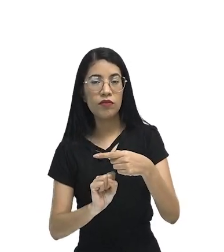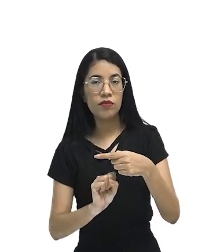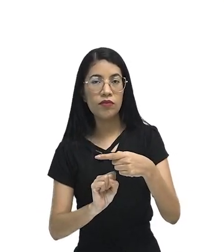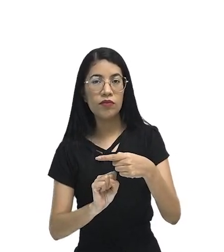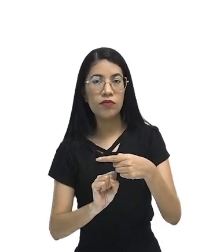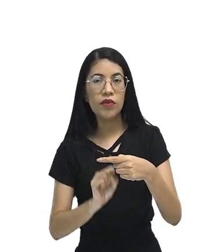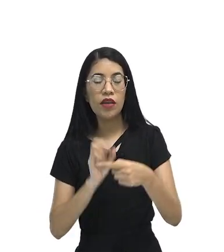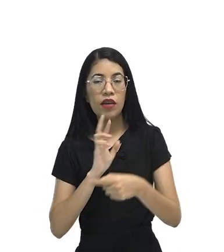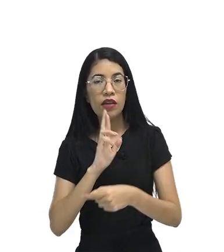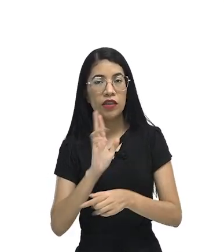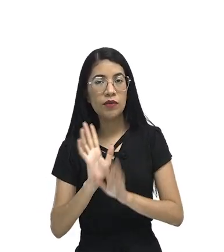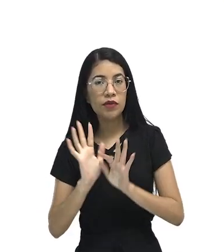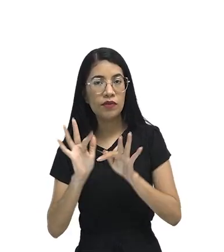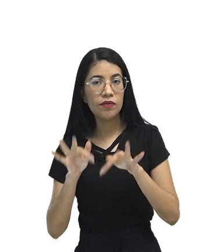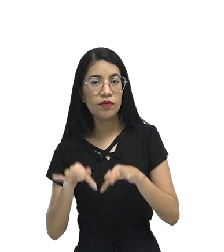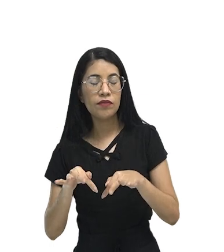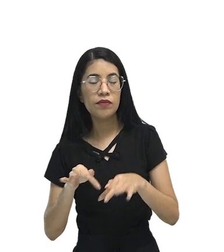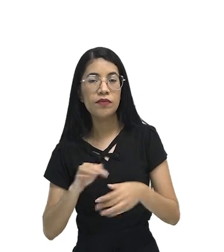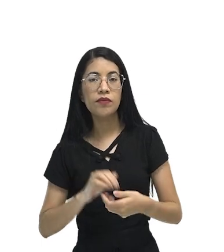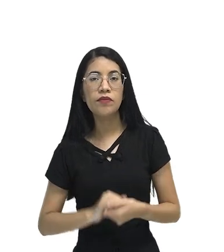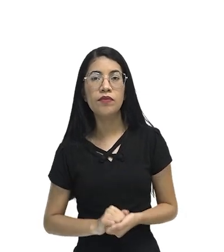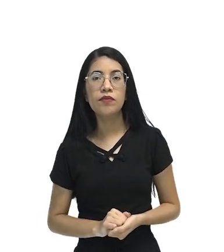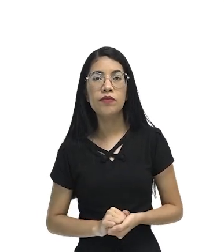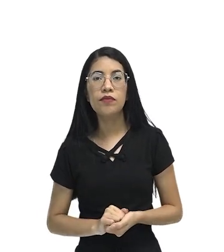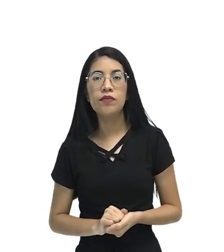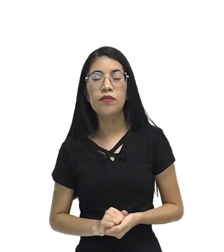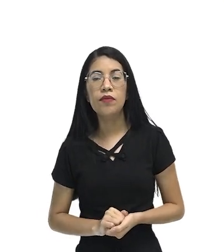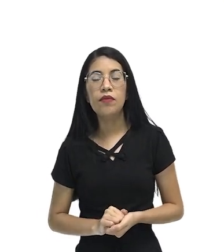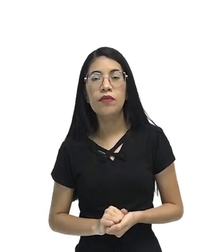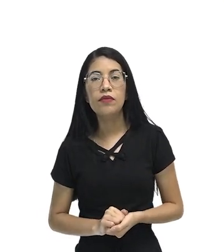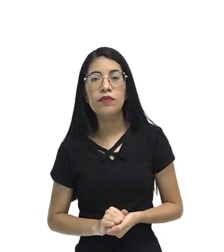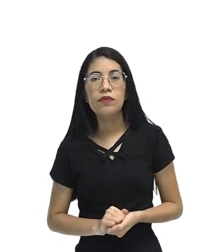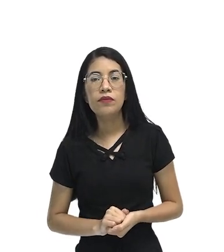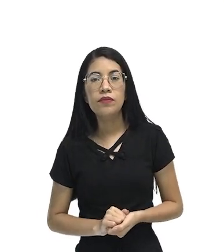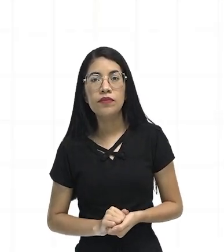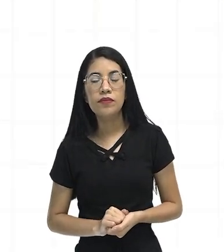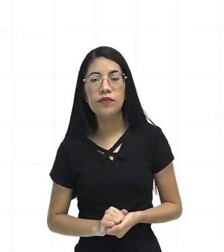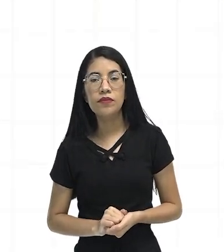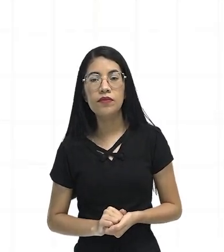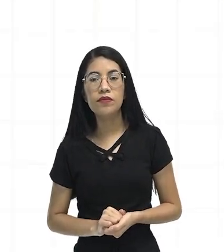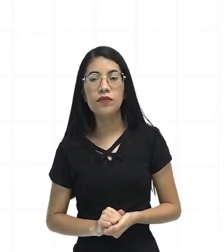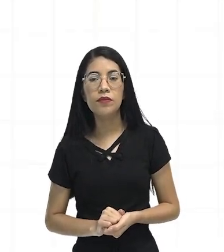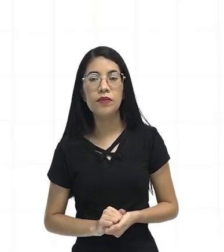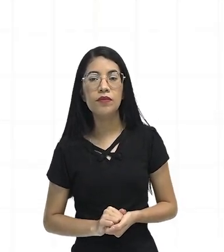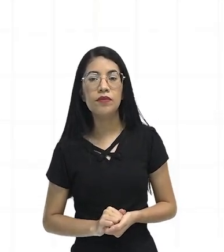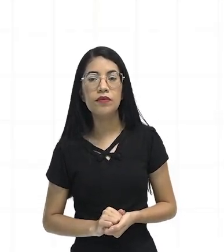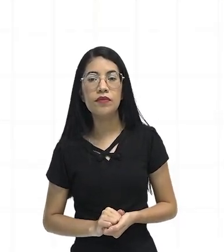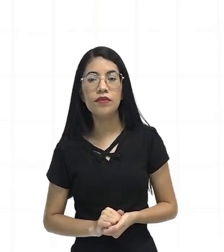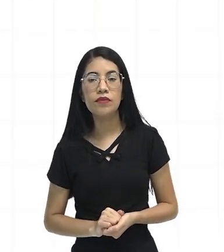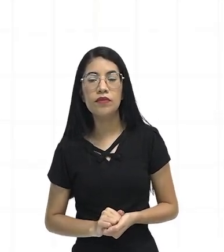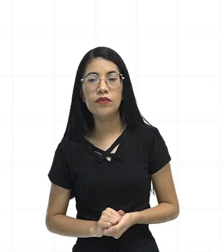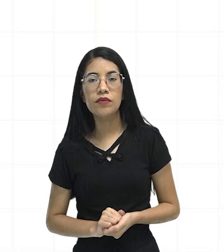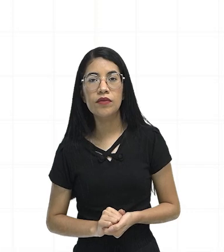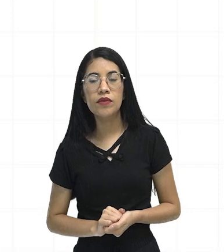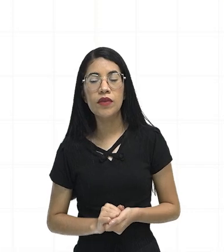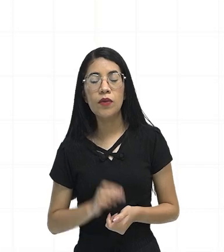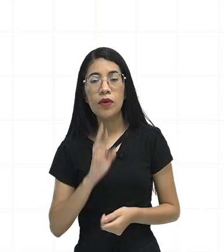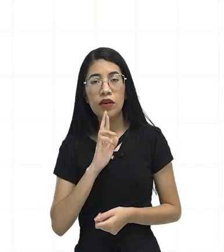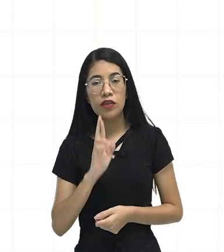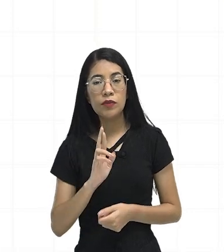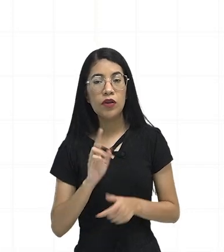7 sobre 8 é o resultado da adição dessas duas frações, ok?